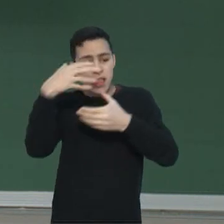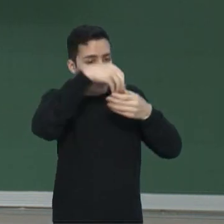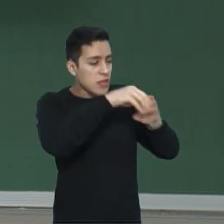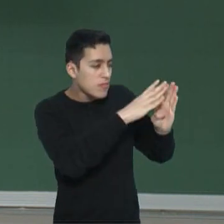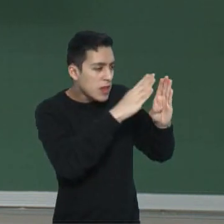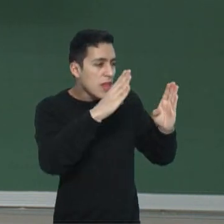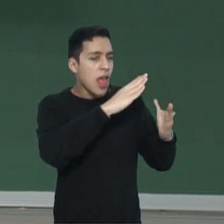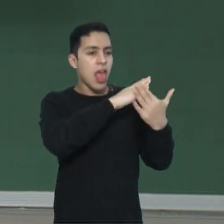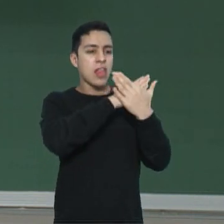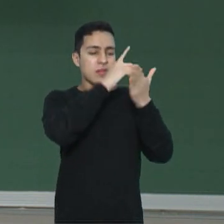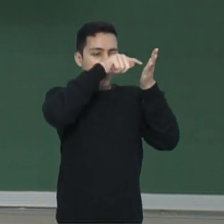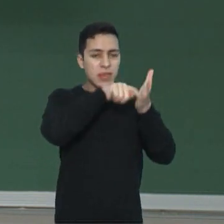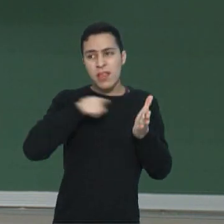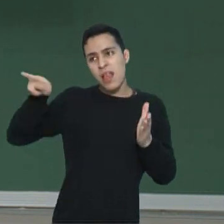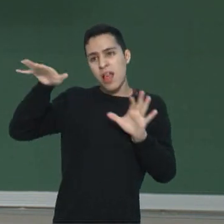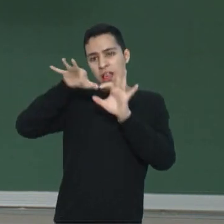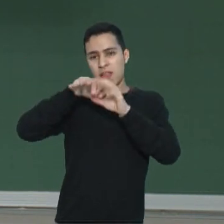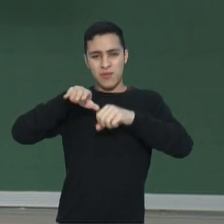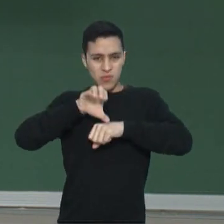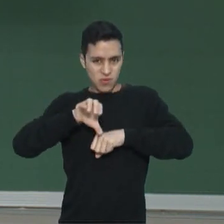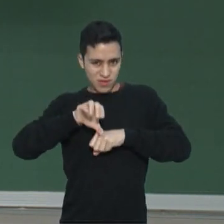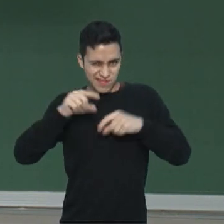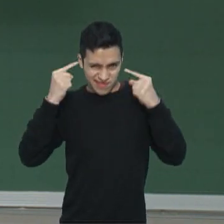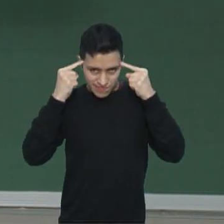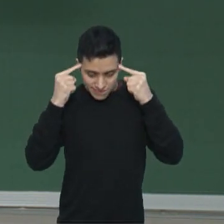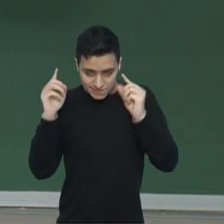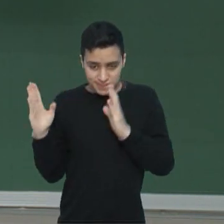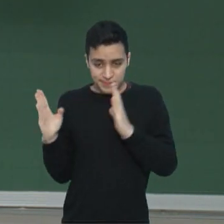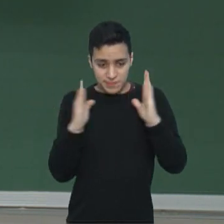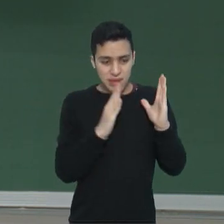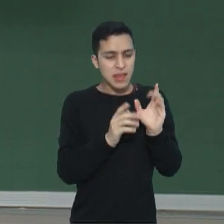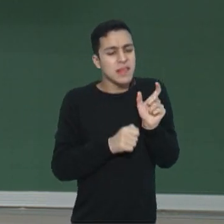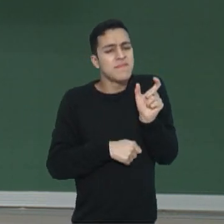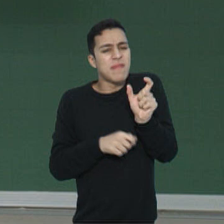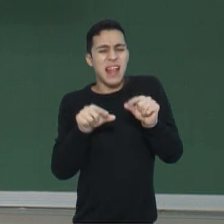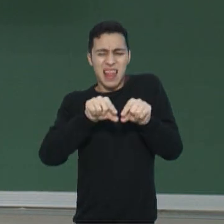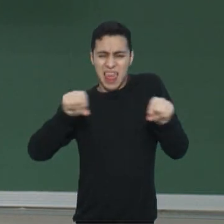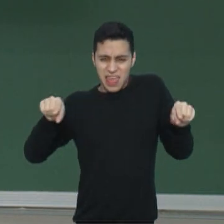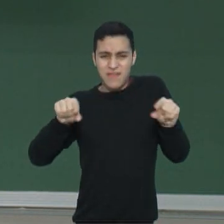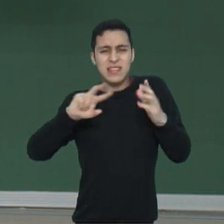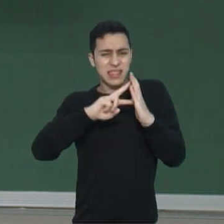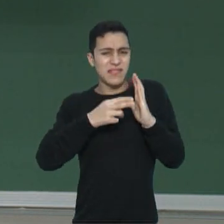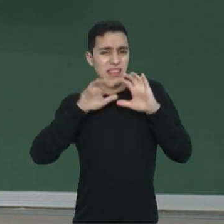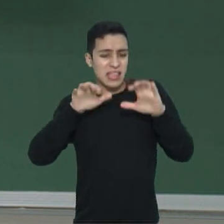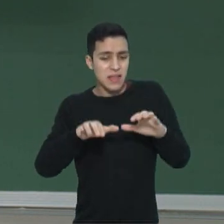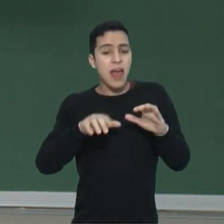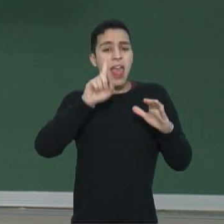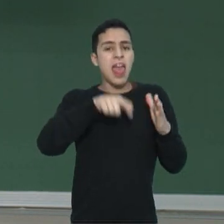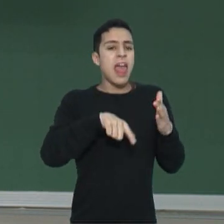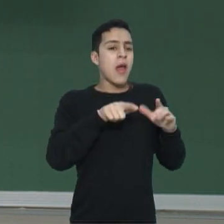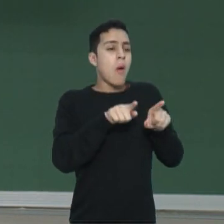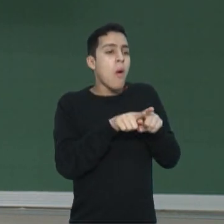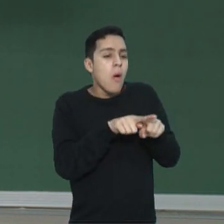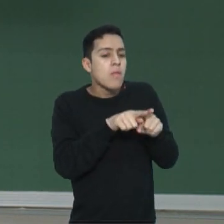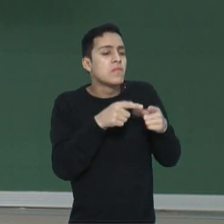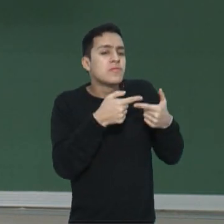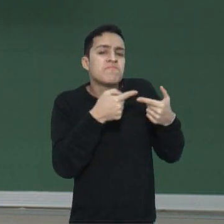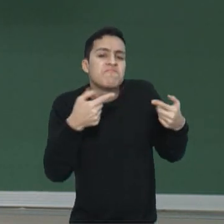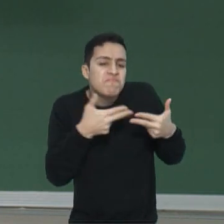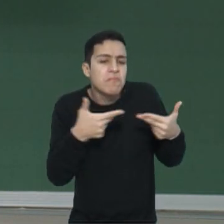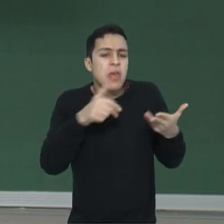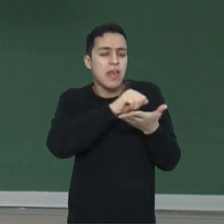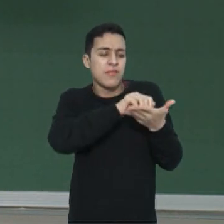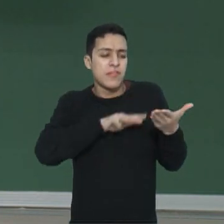para fazer as suas pesquisas sobre esse curso. Então, esse termo se refere a isso, atividades que não fazem parte da